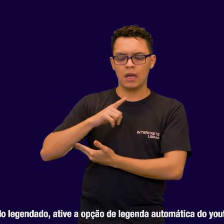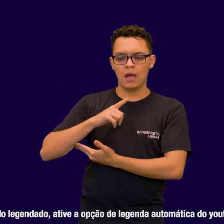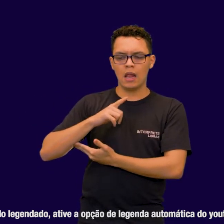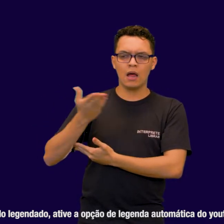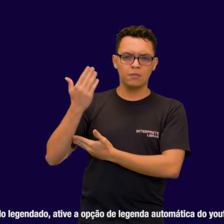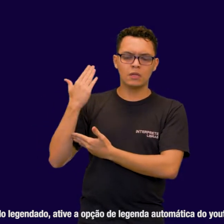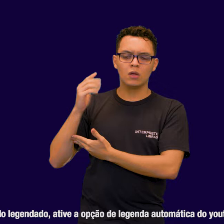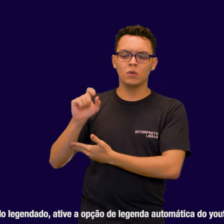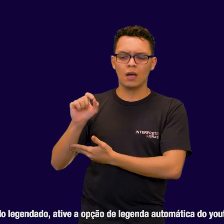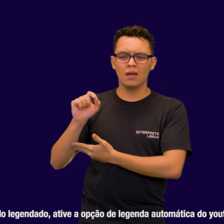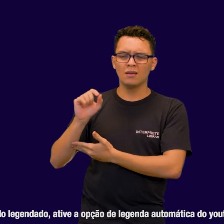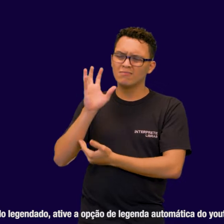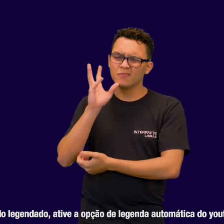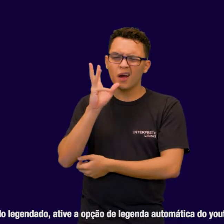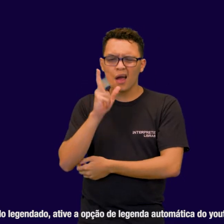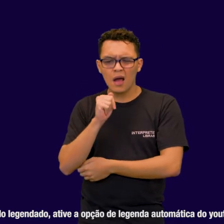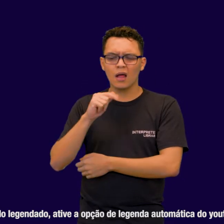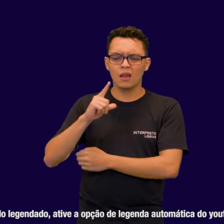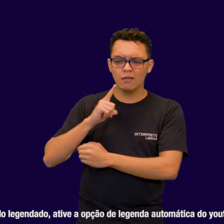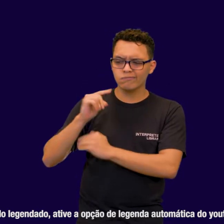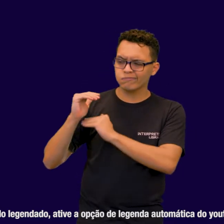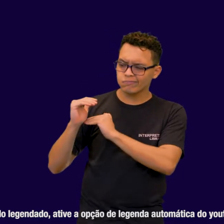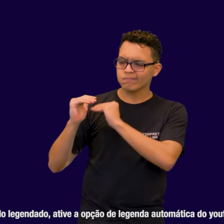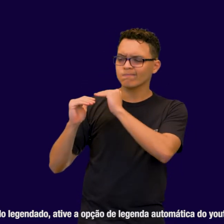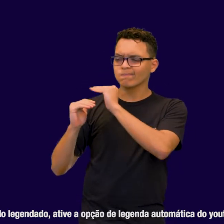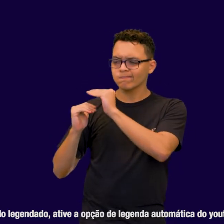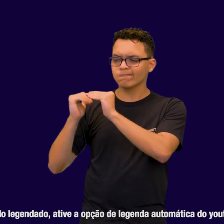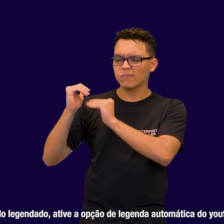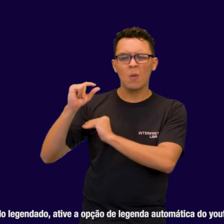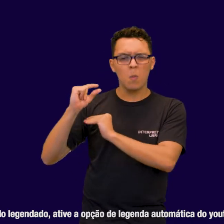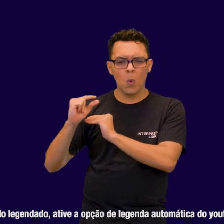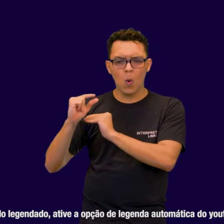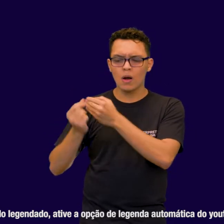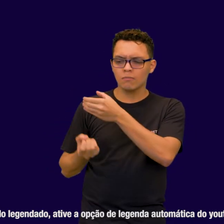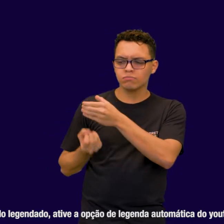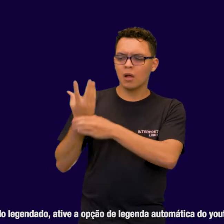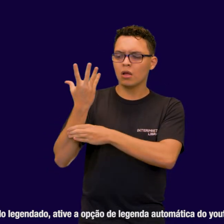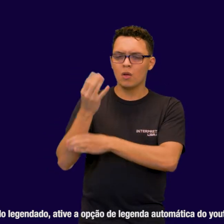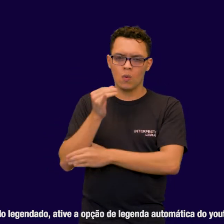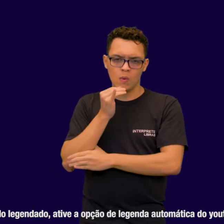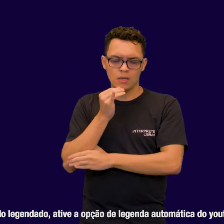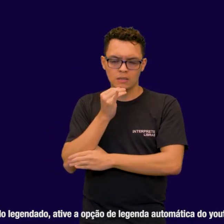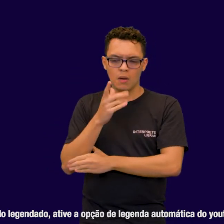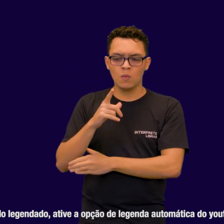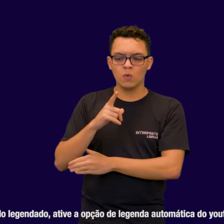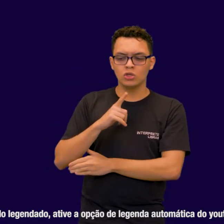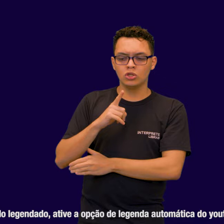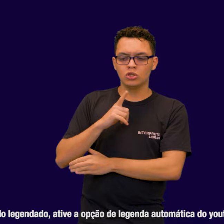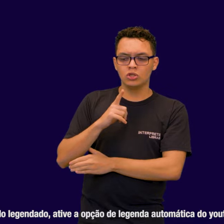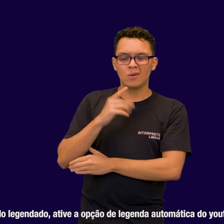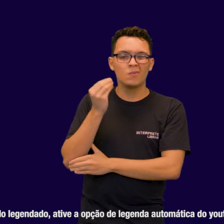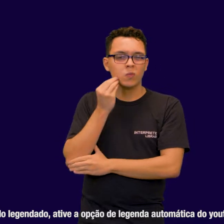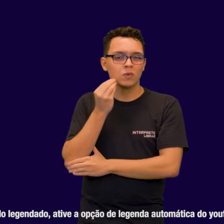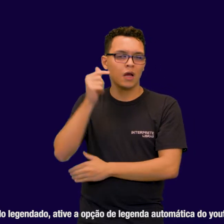primeira década, muito lento. Poucas cervejarias tinham condição de ser abertas